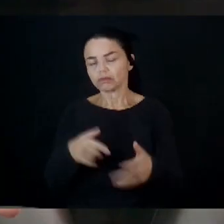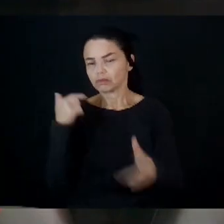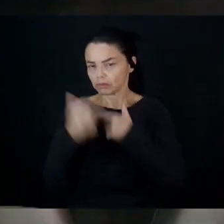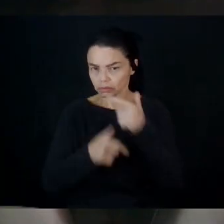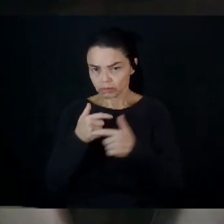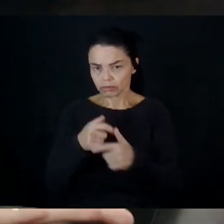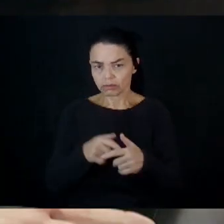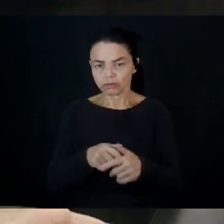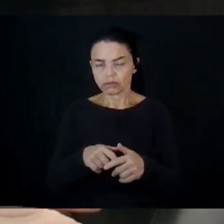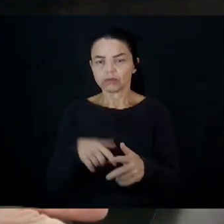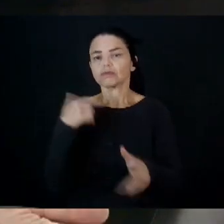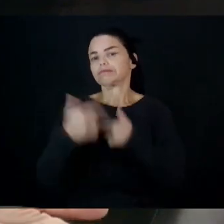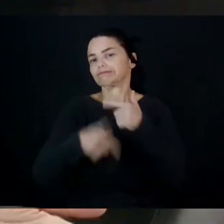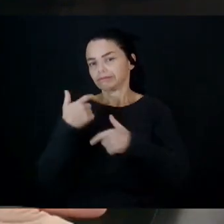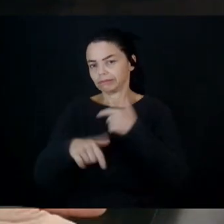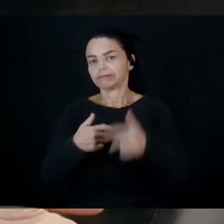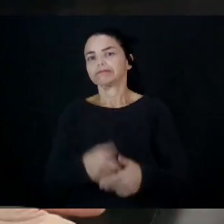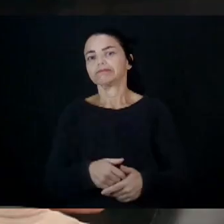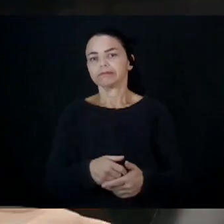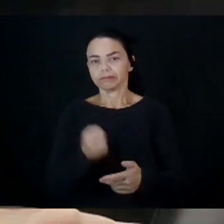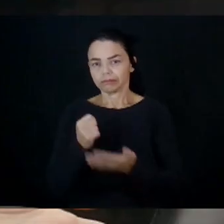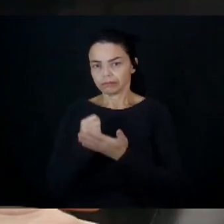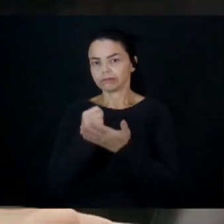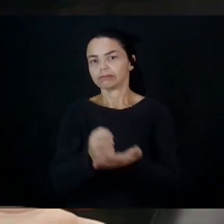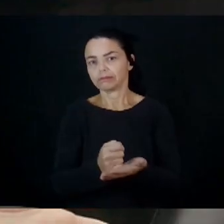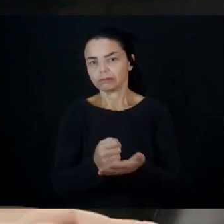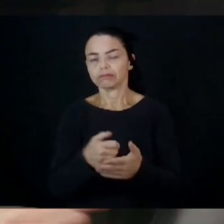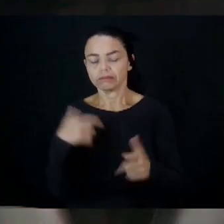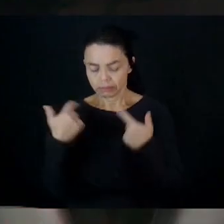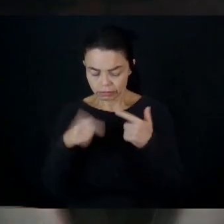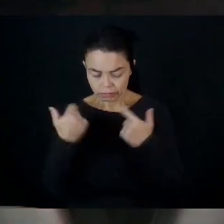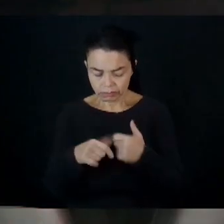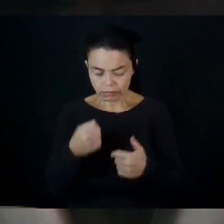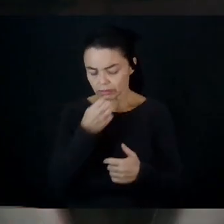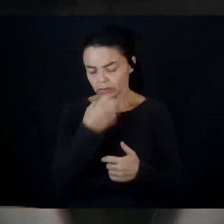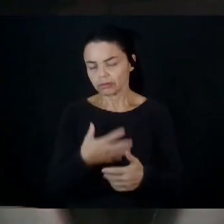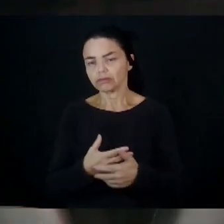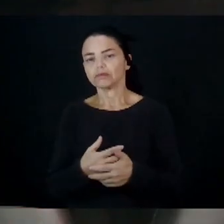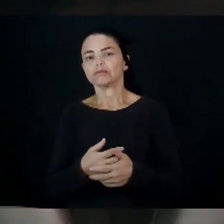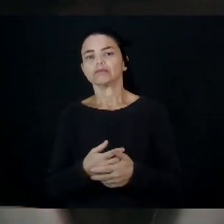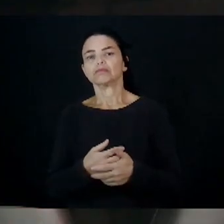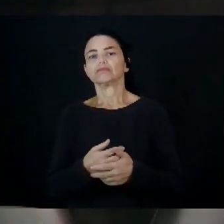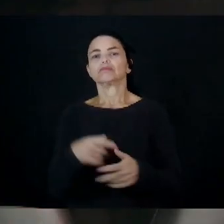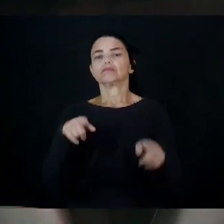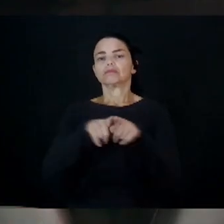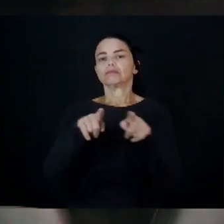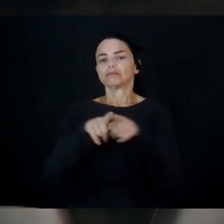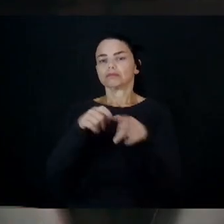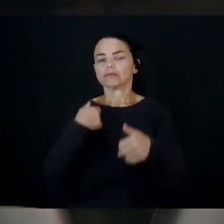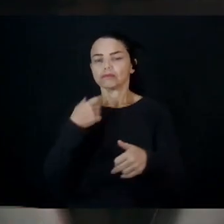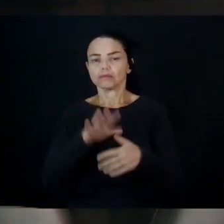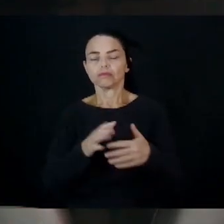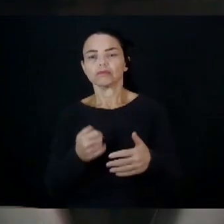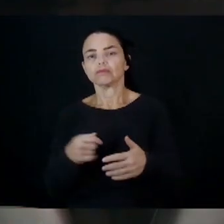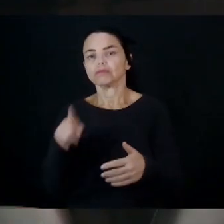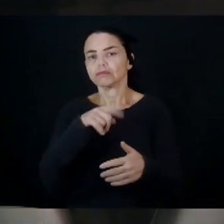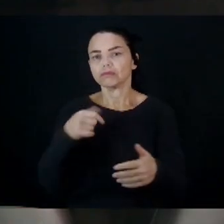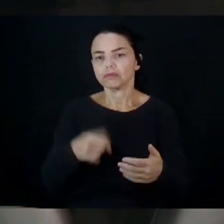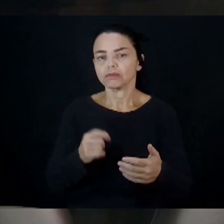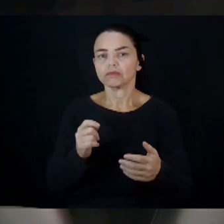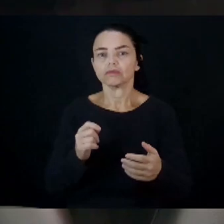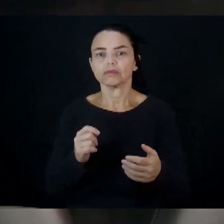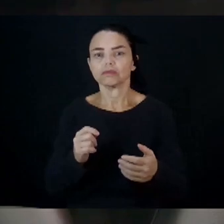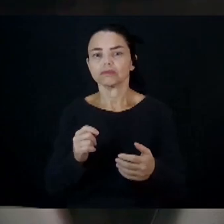você está fazendo, é o que ajuda algumas pessoas. E também porque, às vezes, quando você está fazendo